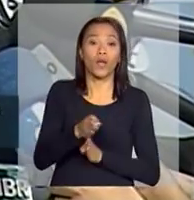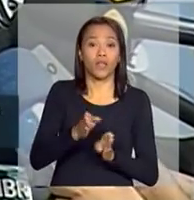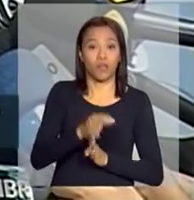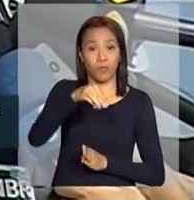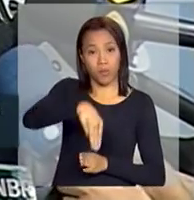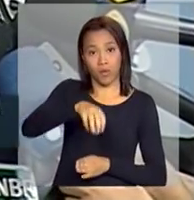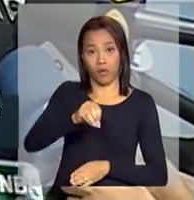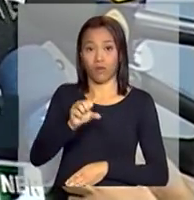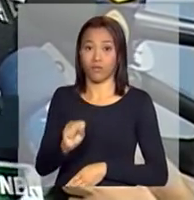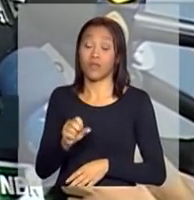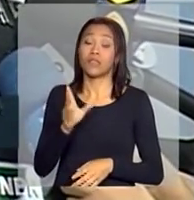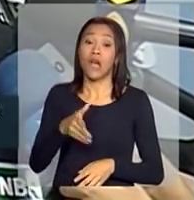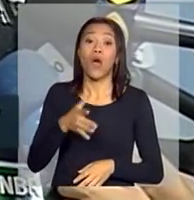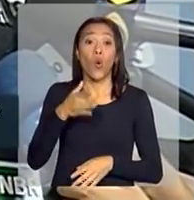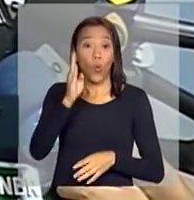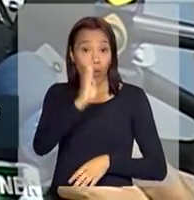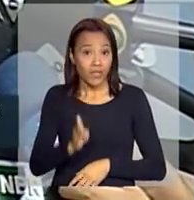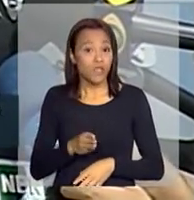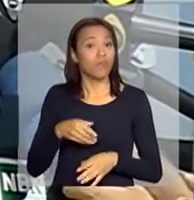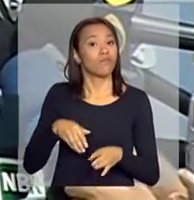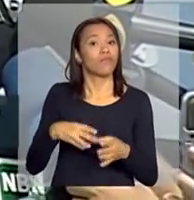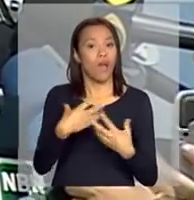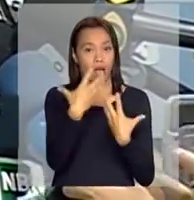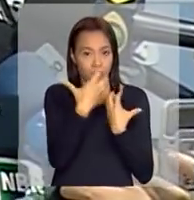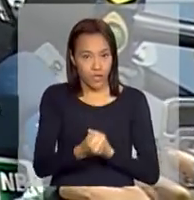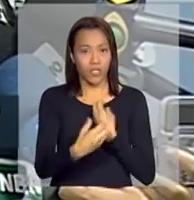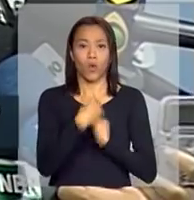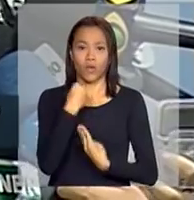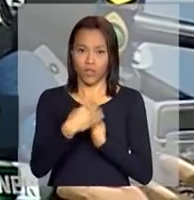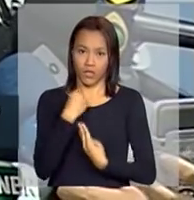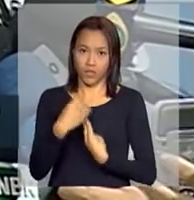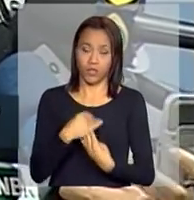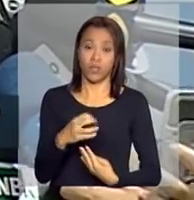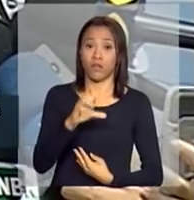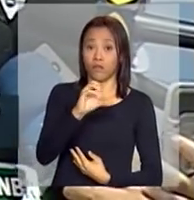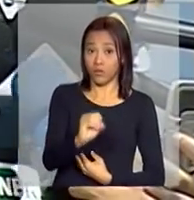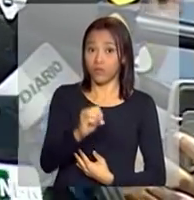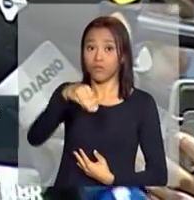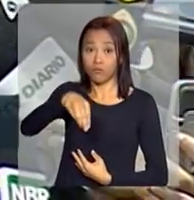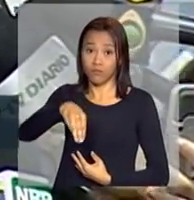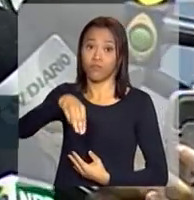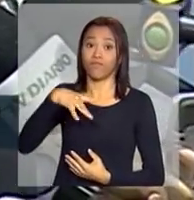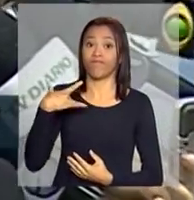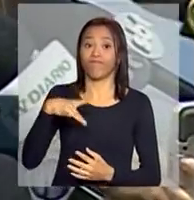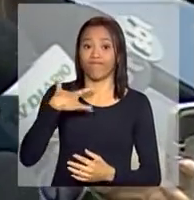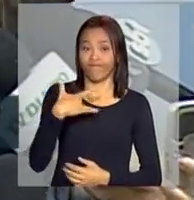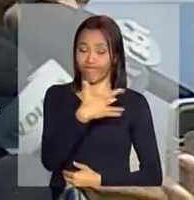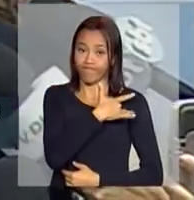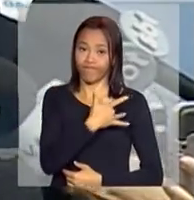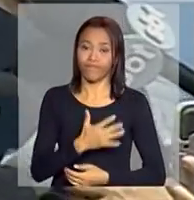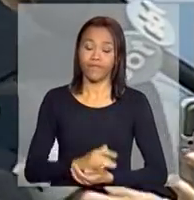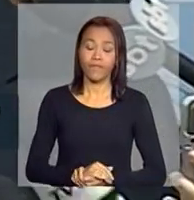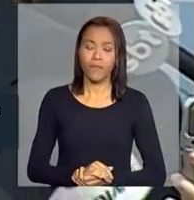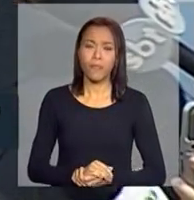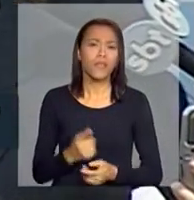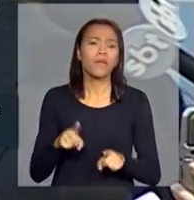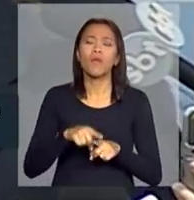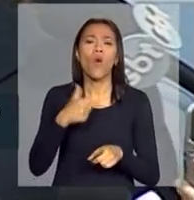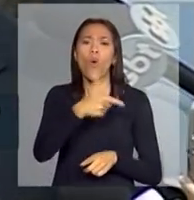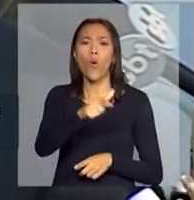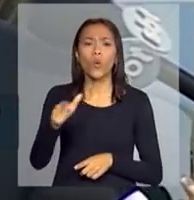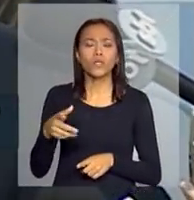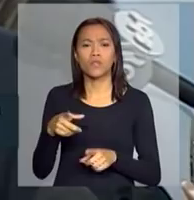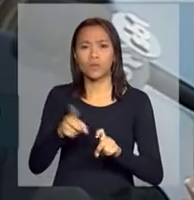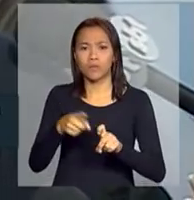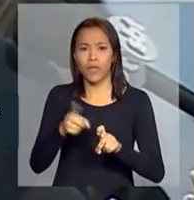Mundial de Saúde. O Brasil segue exatamente as recomendações da Organização Mundial de Saúde. Ministro, algumas entidades médicas do Sul